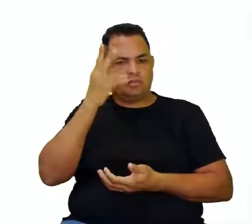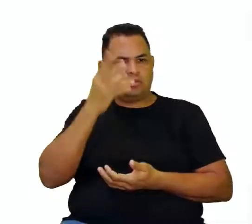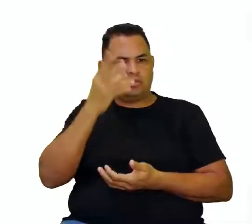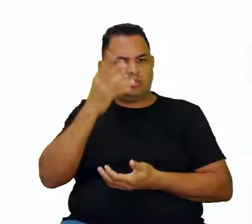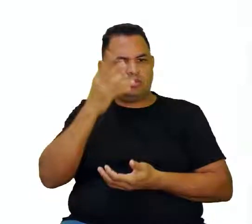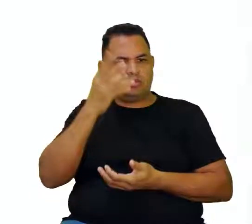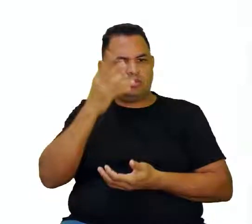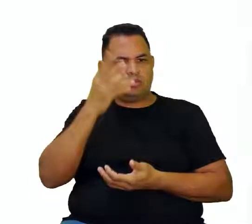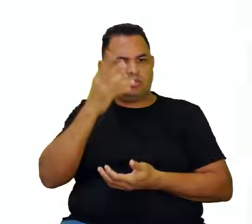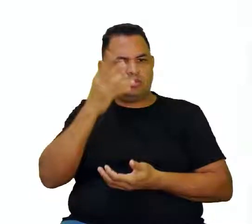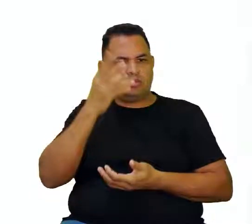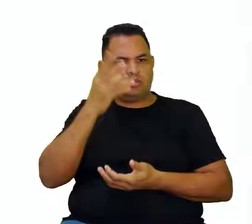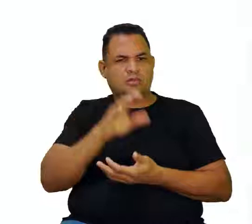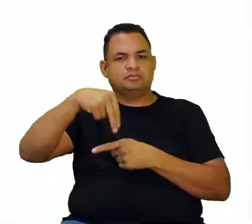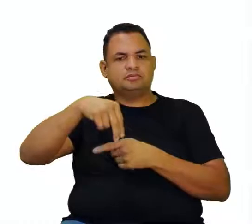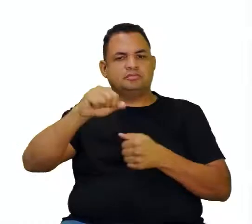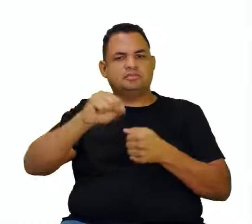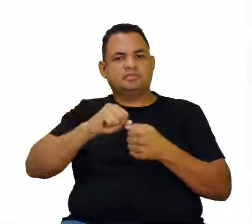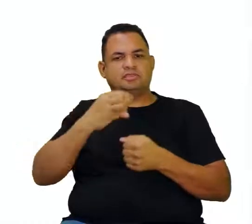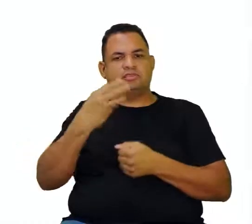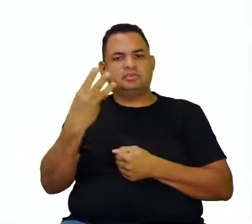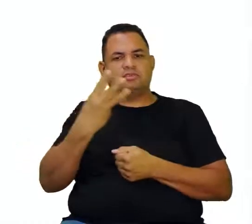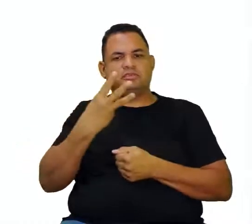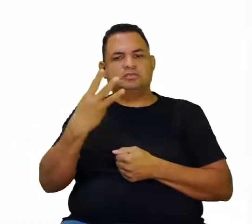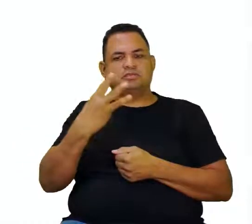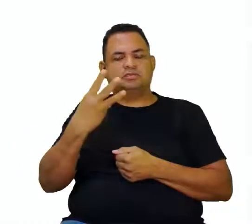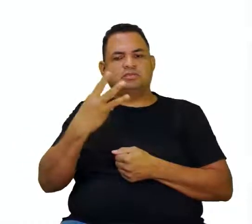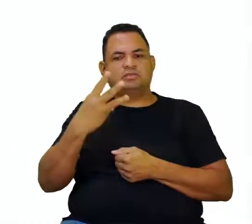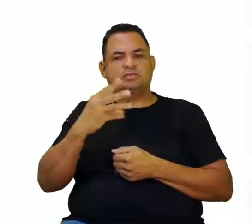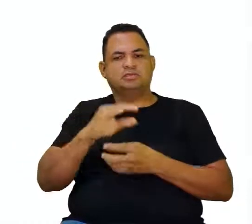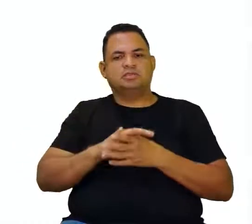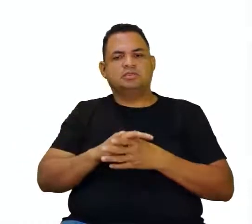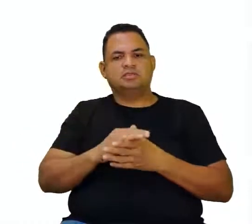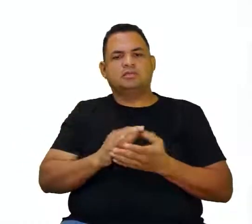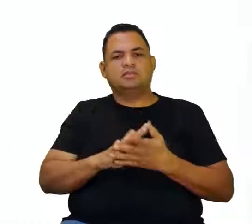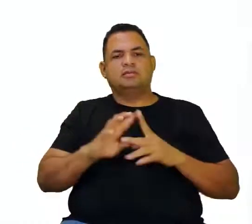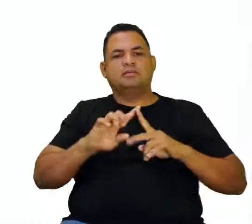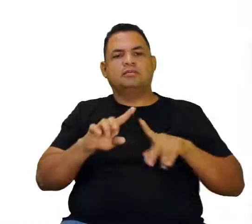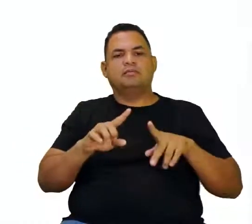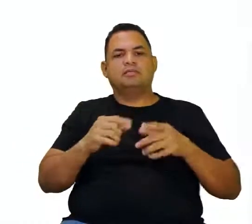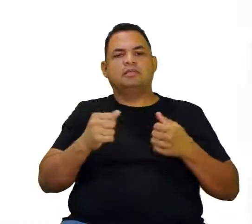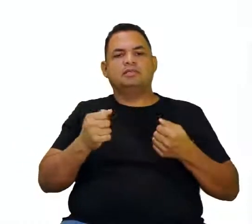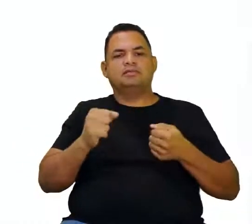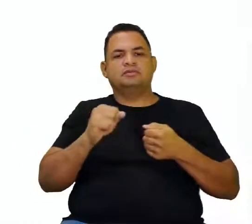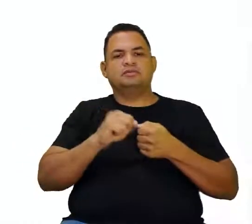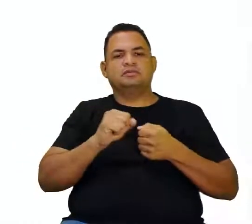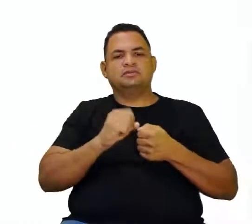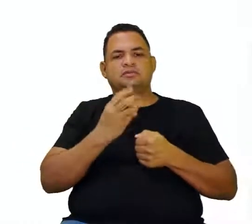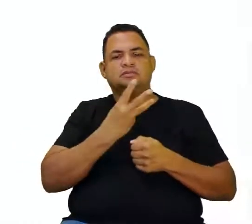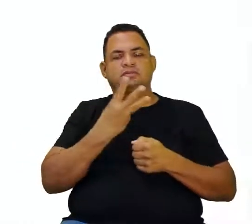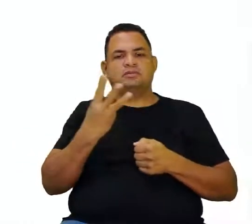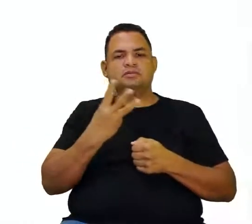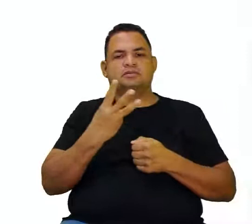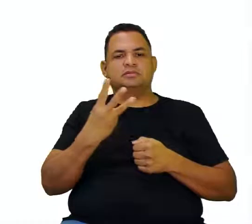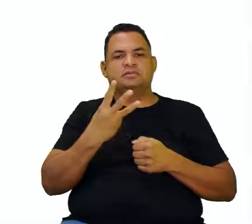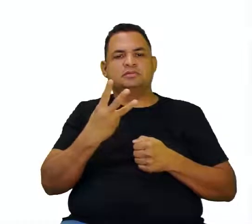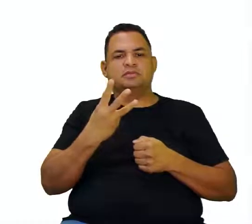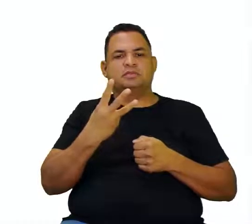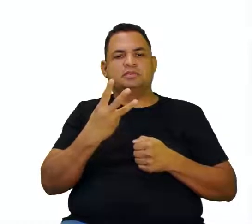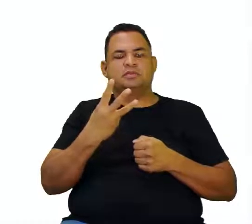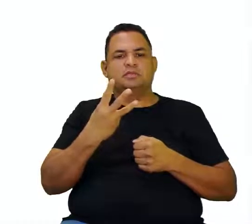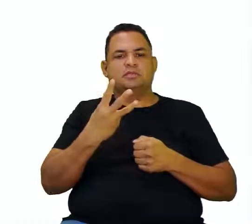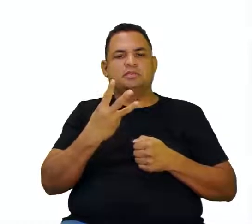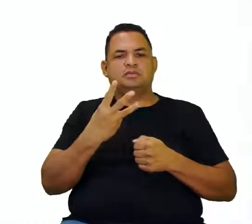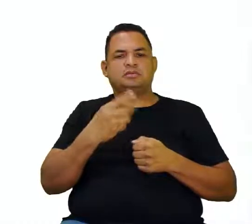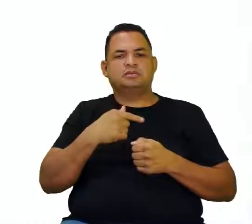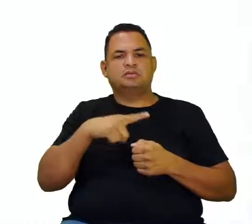gente, ele faz as 3 ligações, né? Mais ou menos isso aqui. Só que ainda realizando as 3 ligações, o nitrogênio ele tem